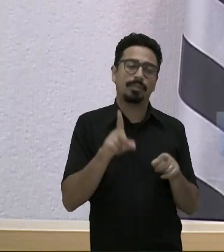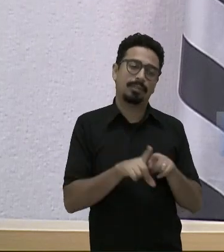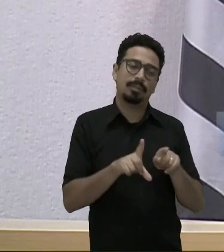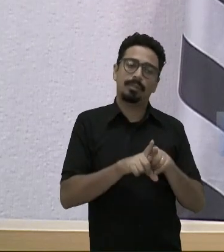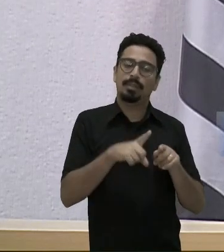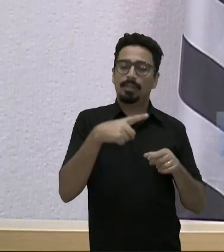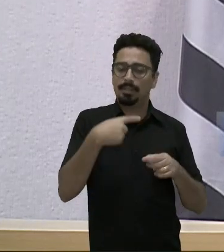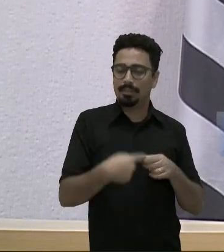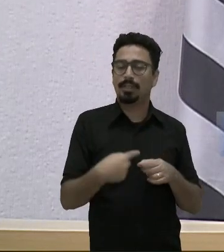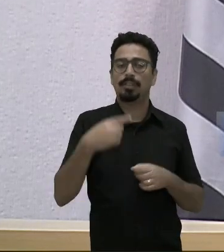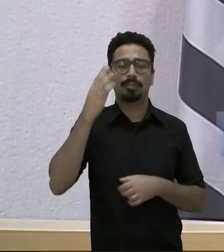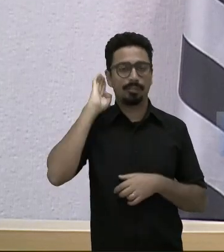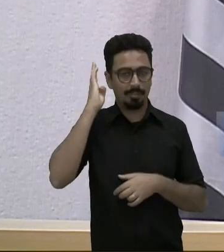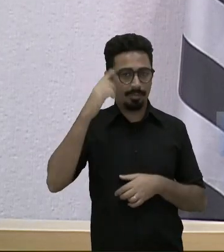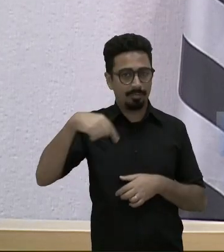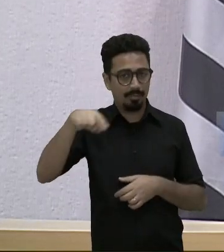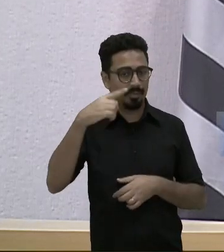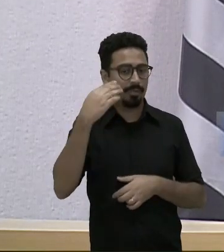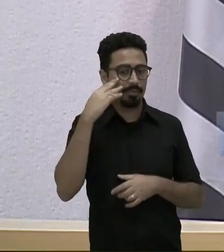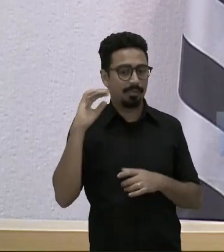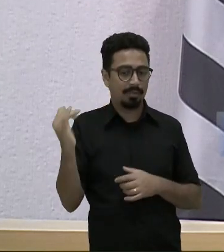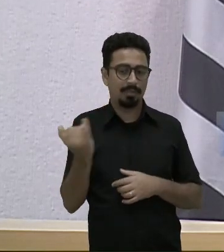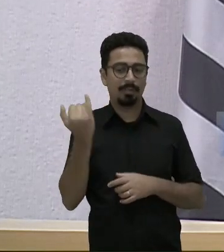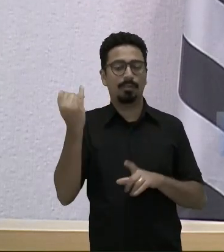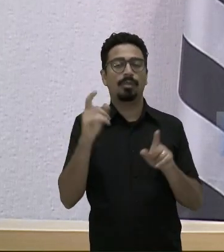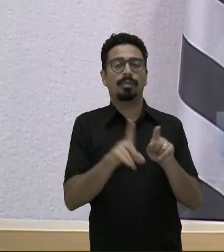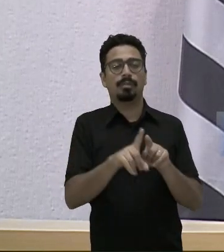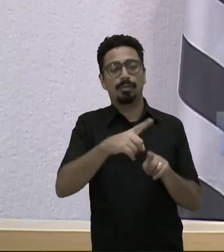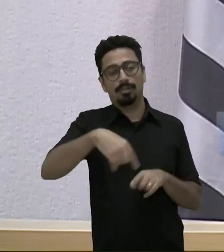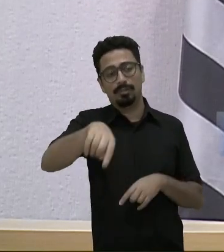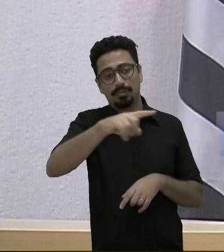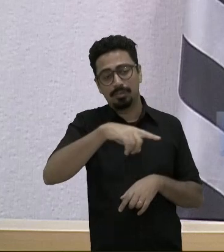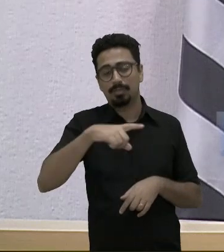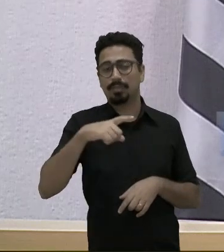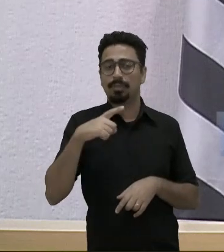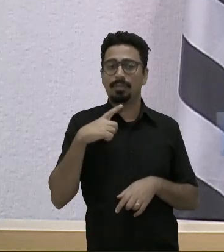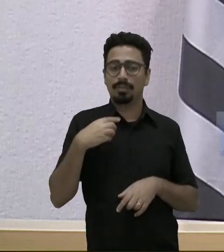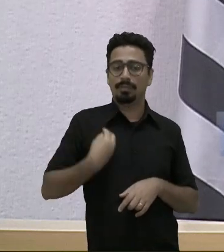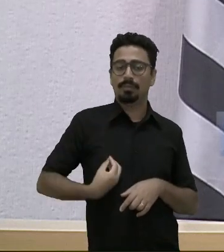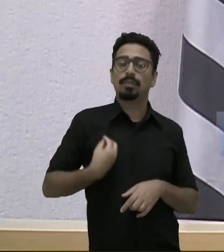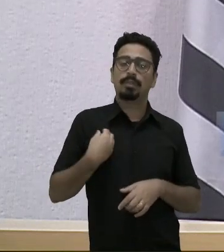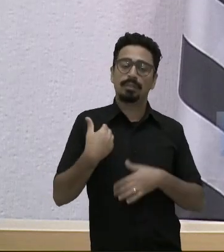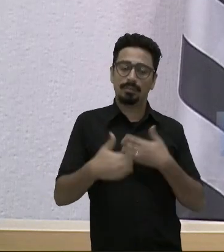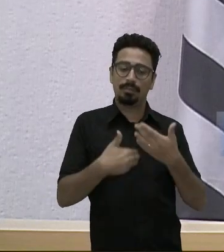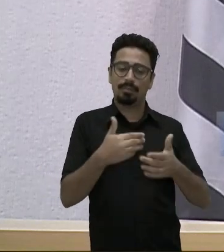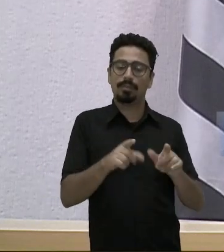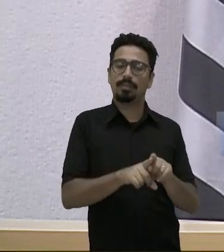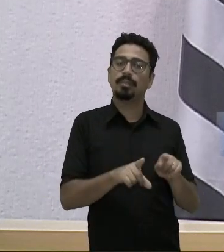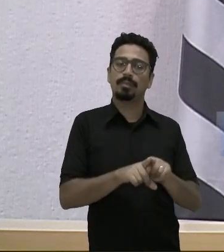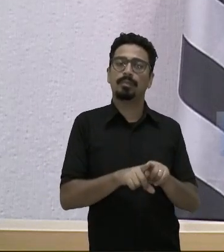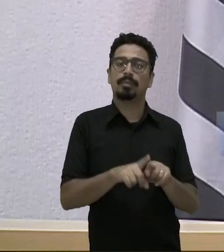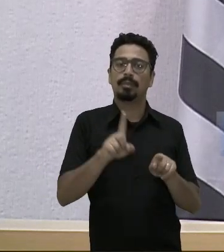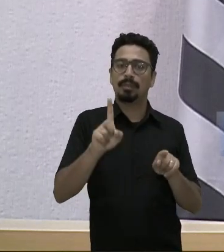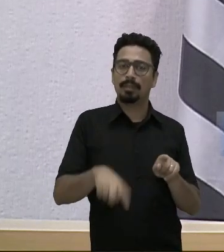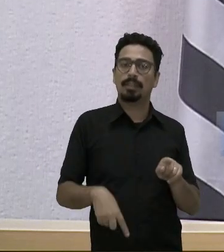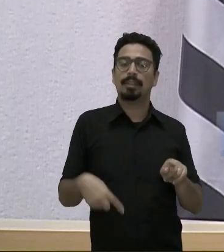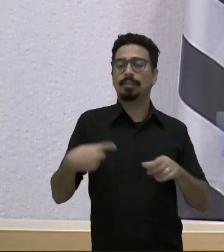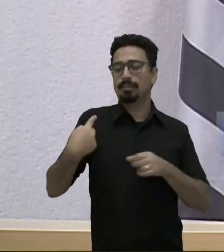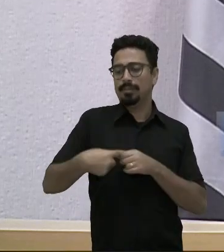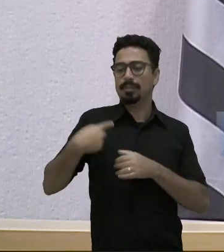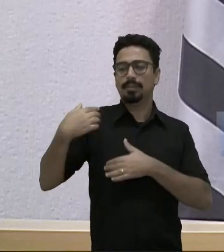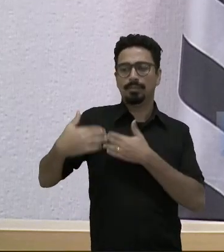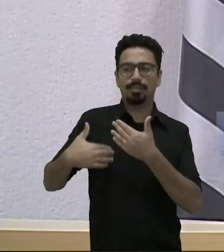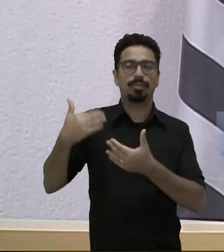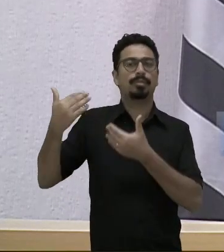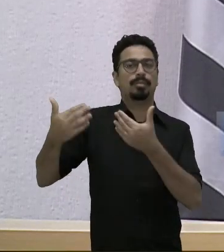Taubaté. Vocês estão entendendo a importância que vocês têm nesse processo todo? O processo de uma cidade